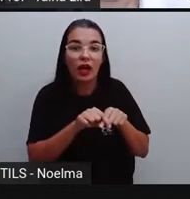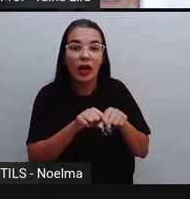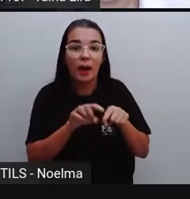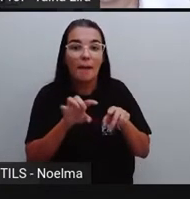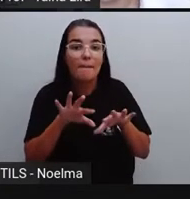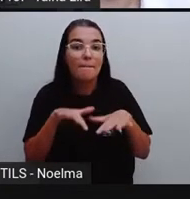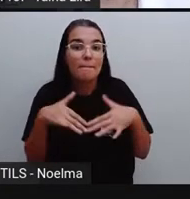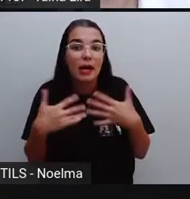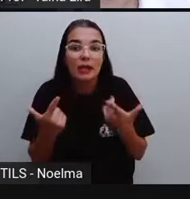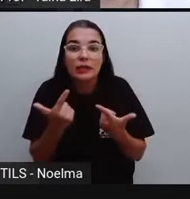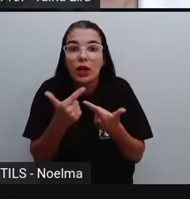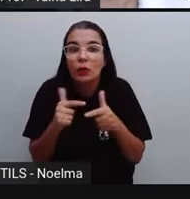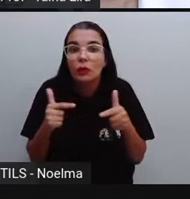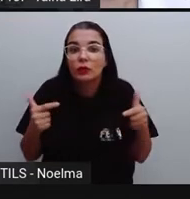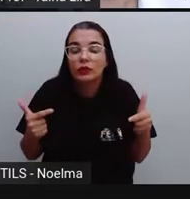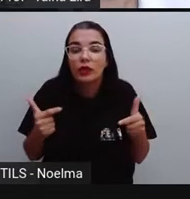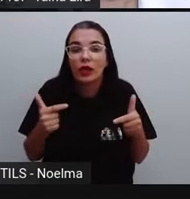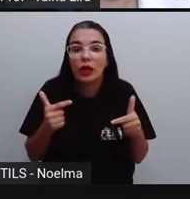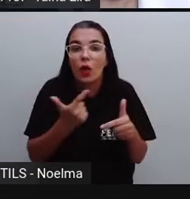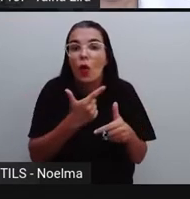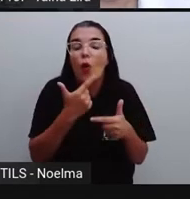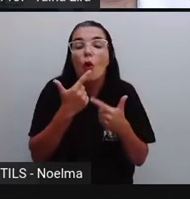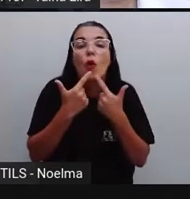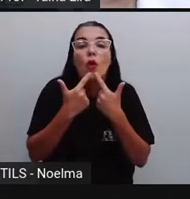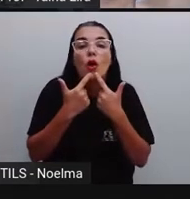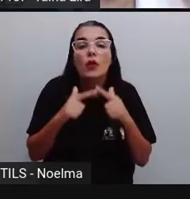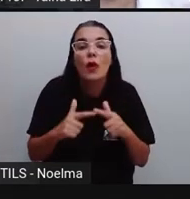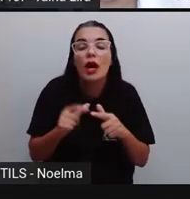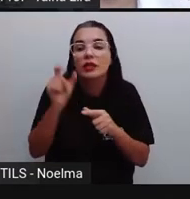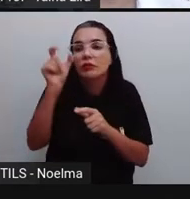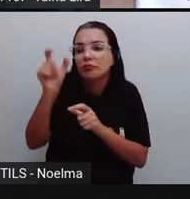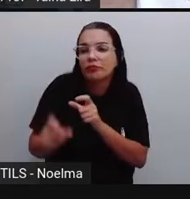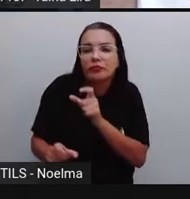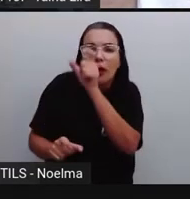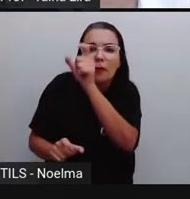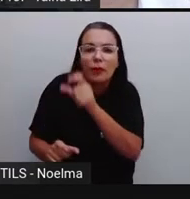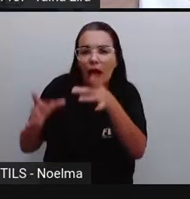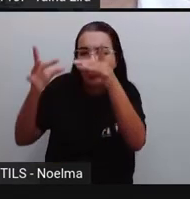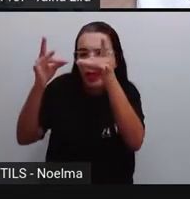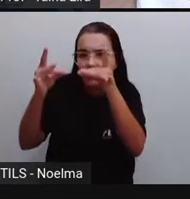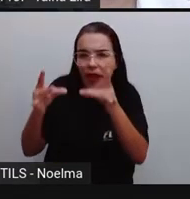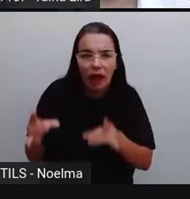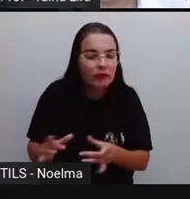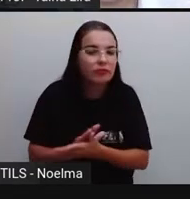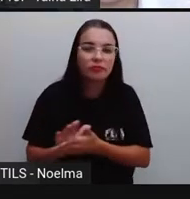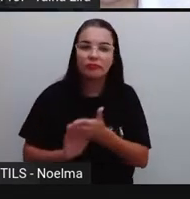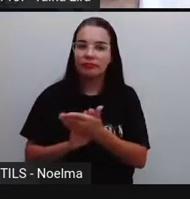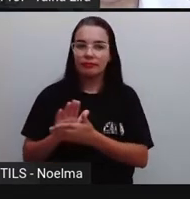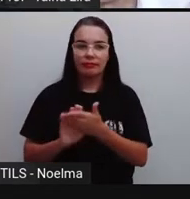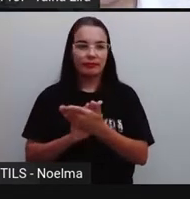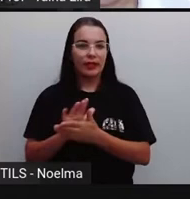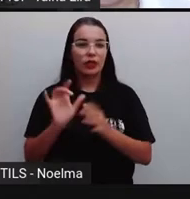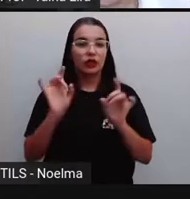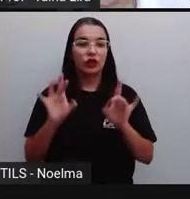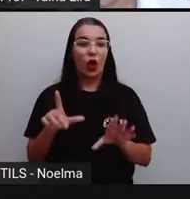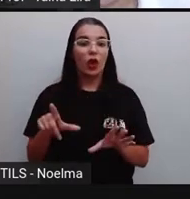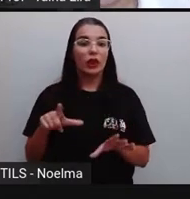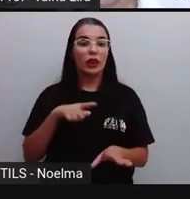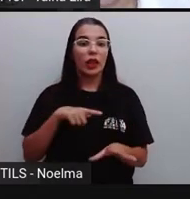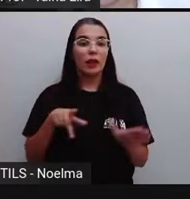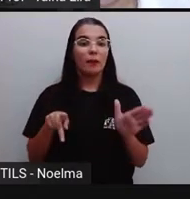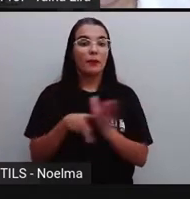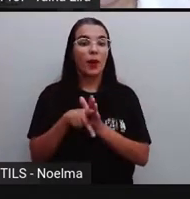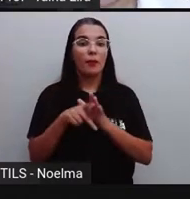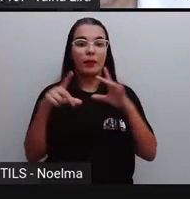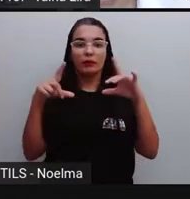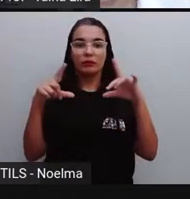não traz aqui nenhuma descrição, não fala sobre o brinquedo, ele apenas mostra a imagem do brinquedo, né?